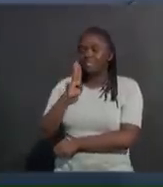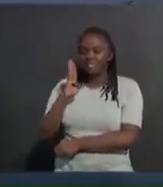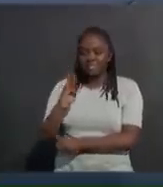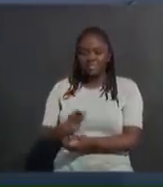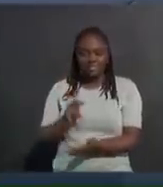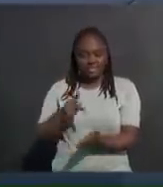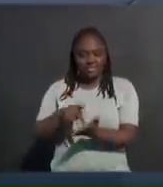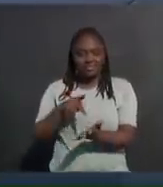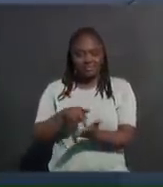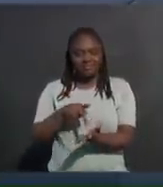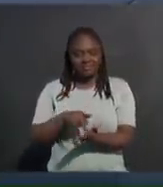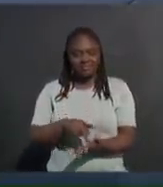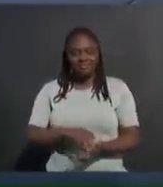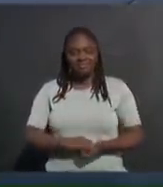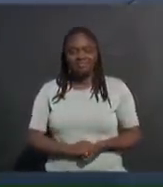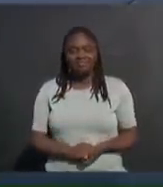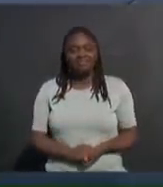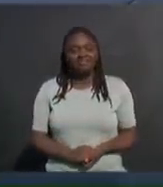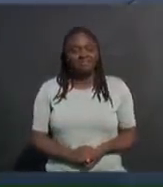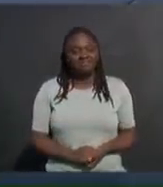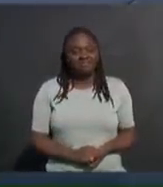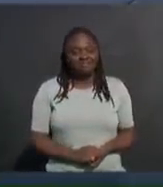Não é verdade?